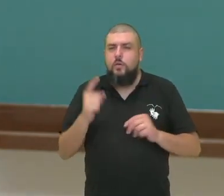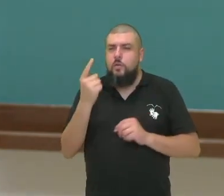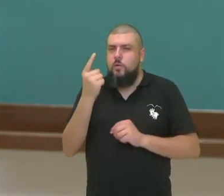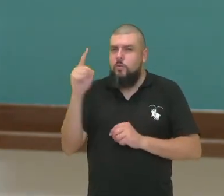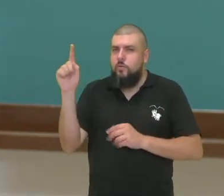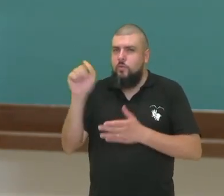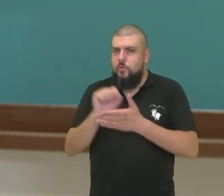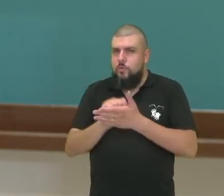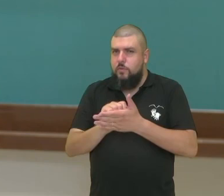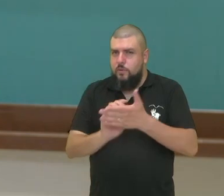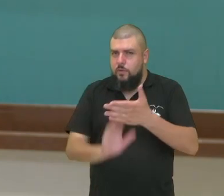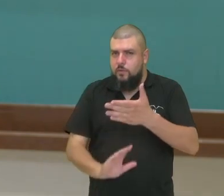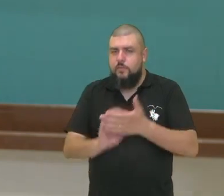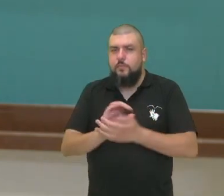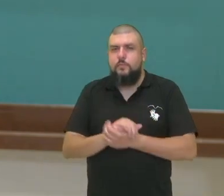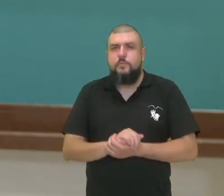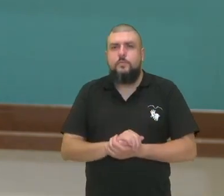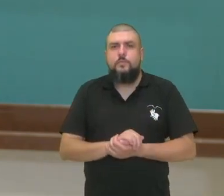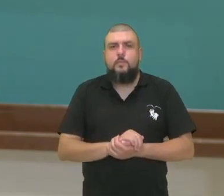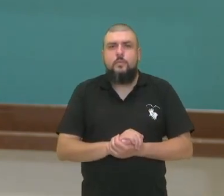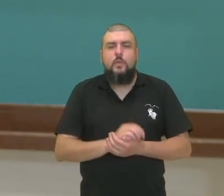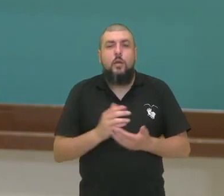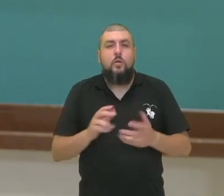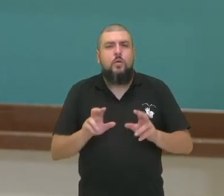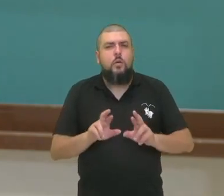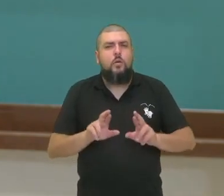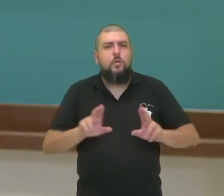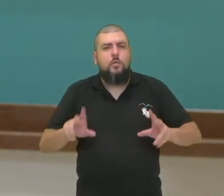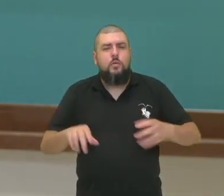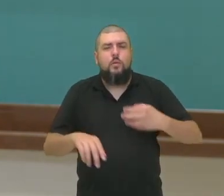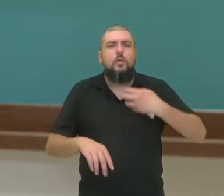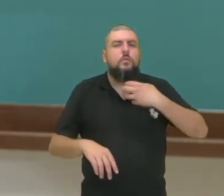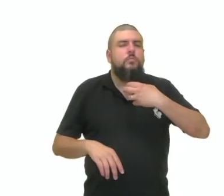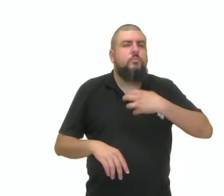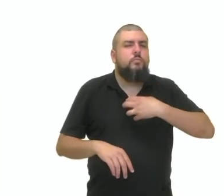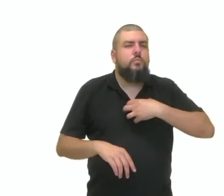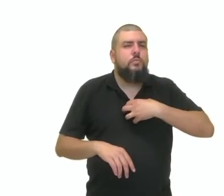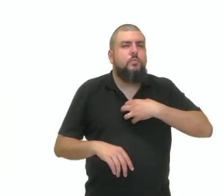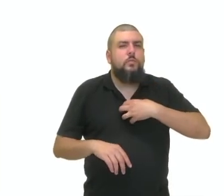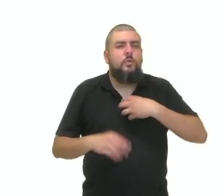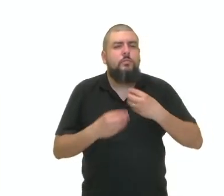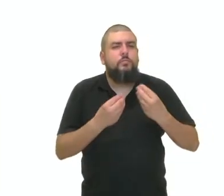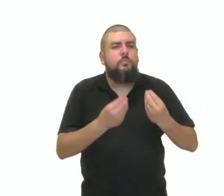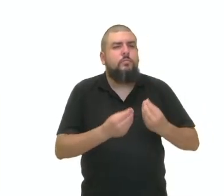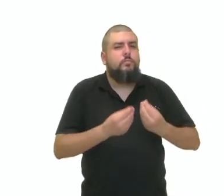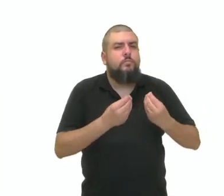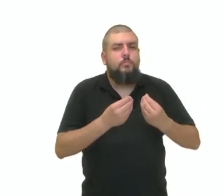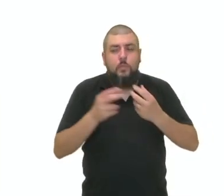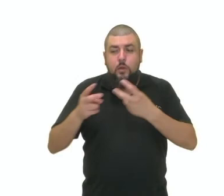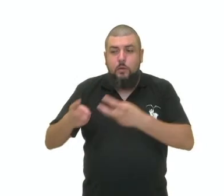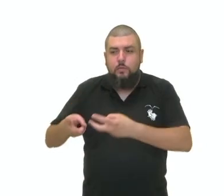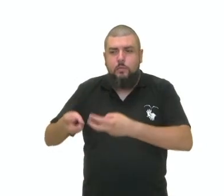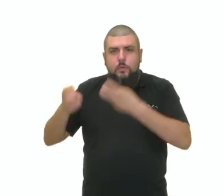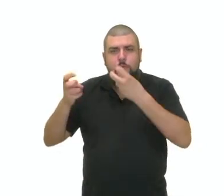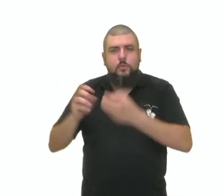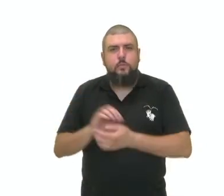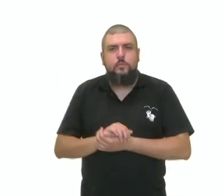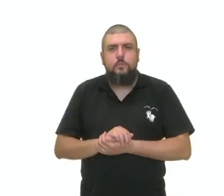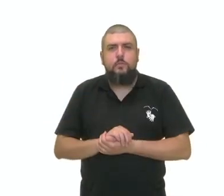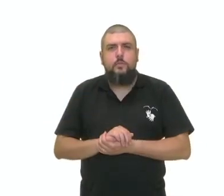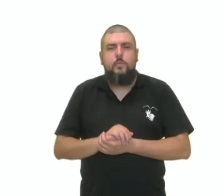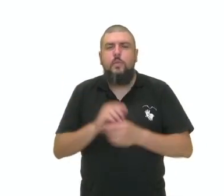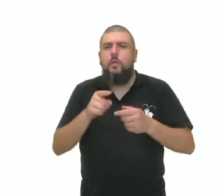última atividade agora, diferença entre sensação e percepção. Aponte qual é a principal diferença